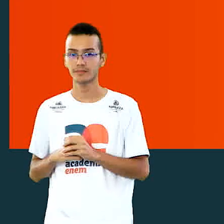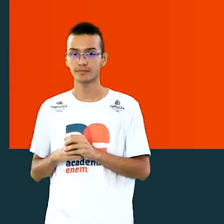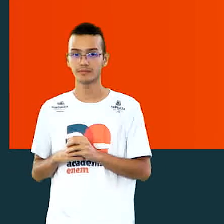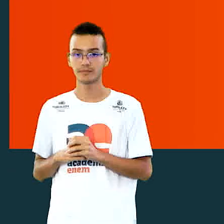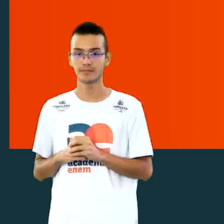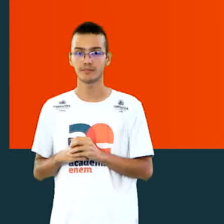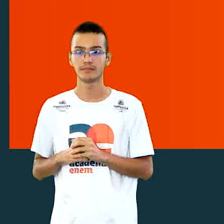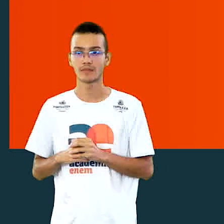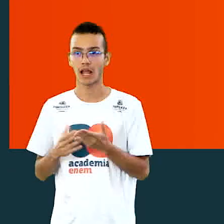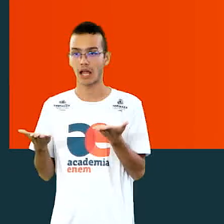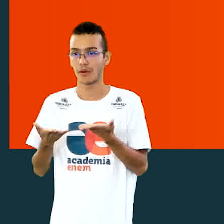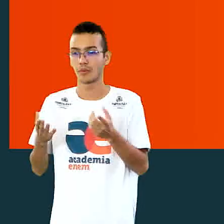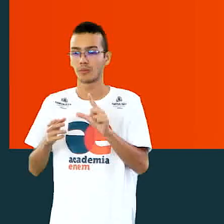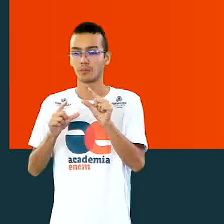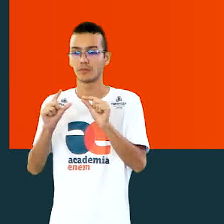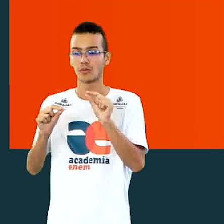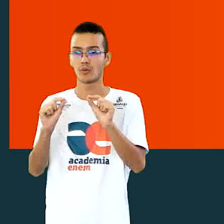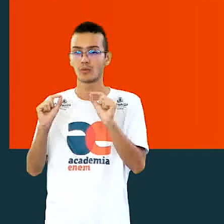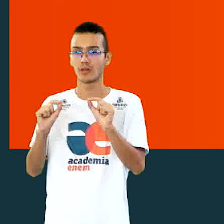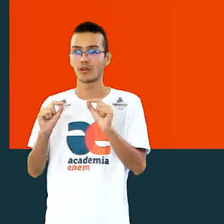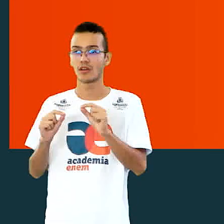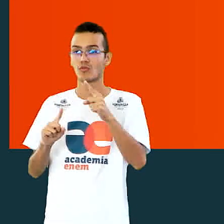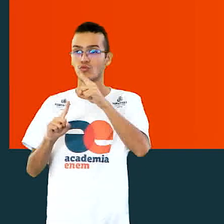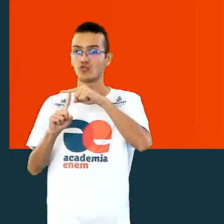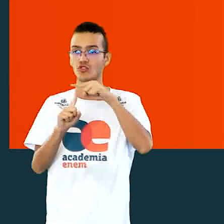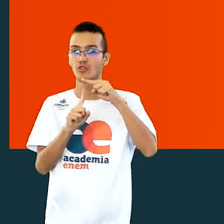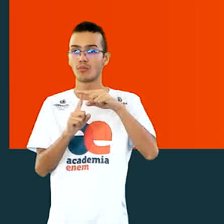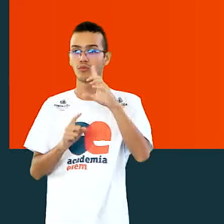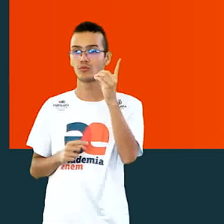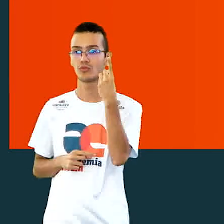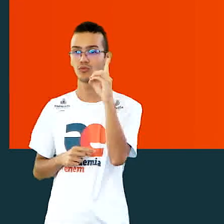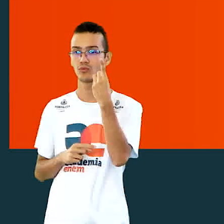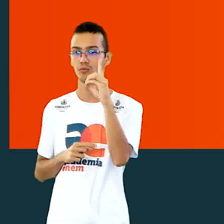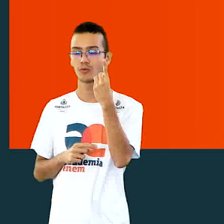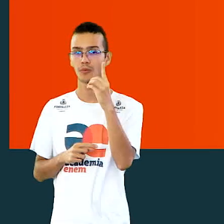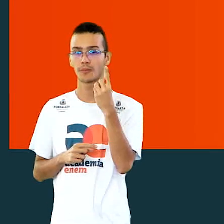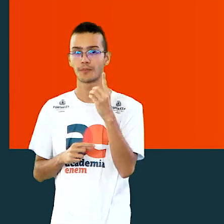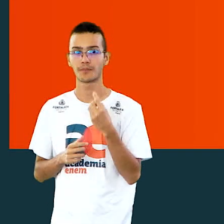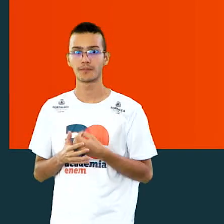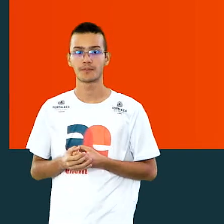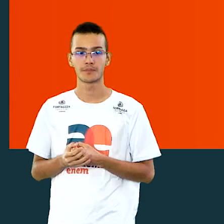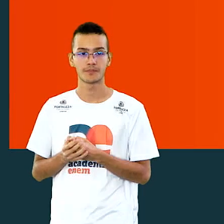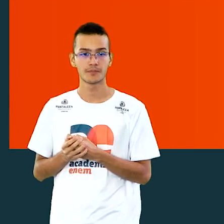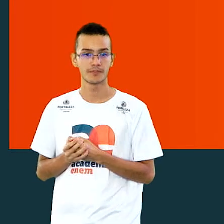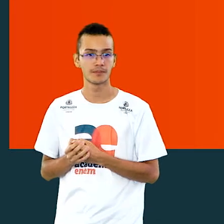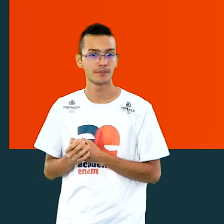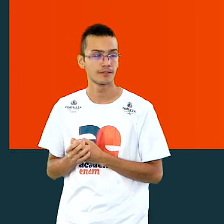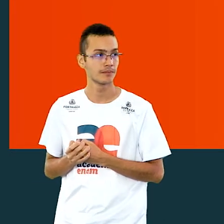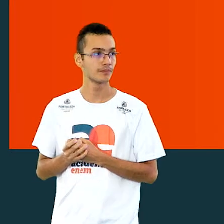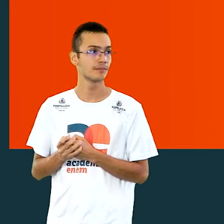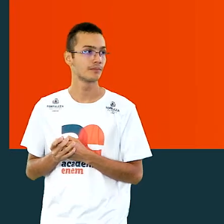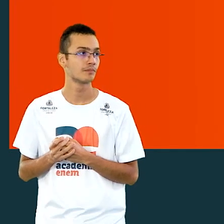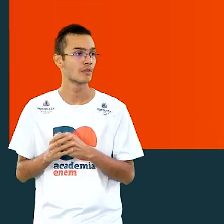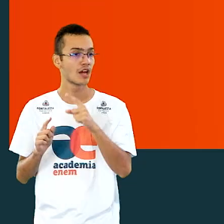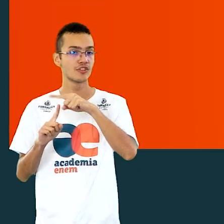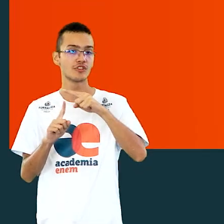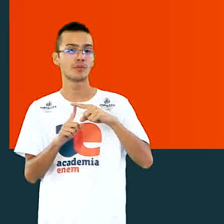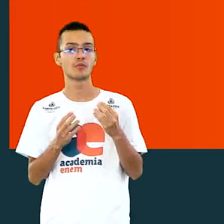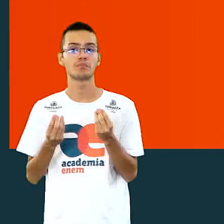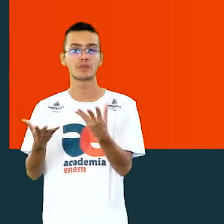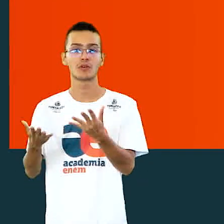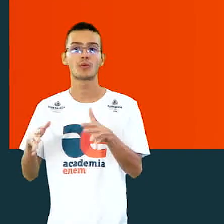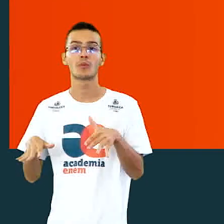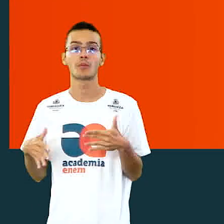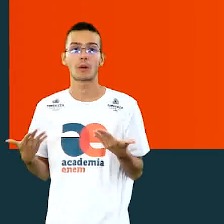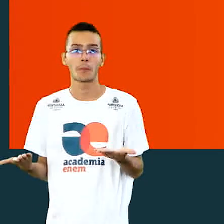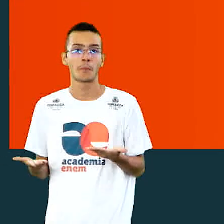Eu vou escolher agora um disjuntor. Quais são os tipos de disjuntores que ele disponibilizou? Bora,